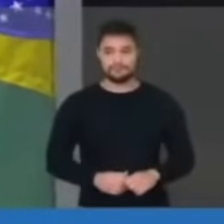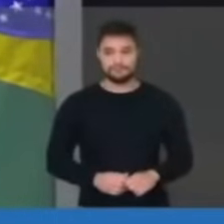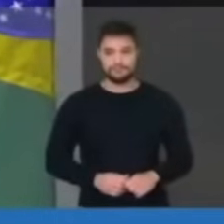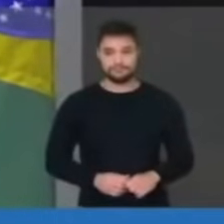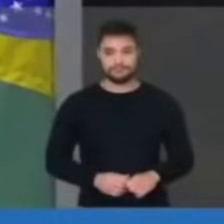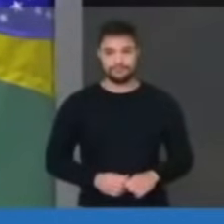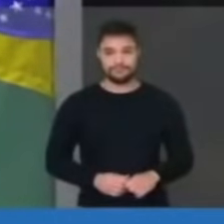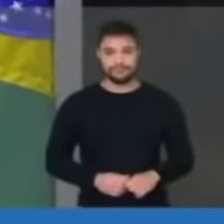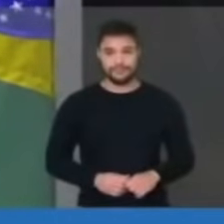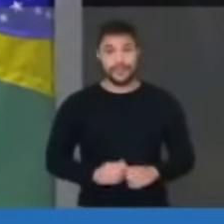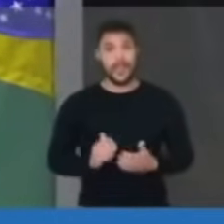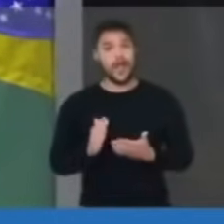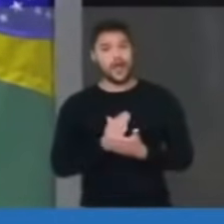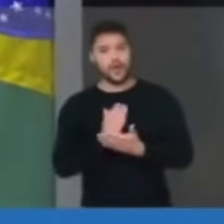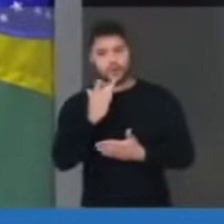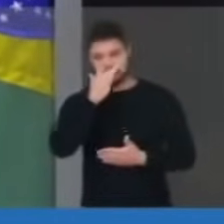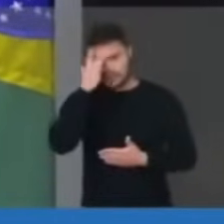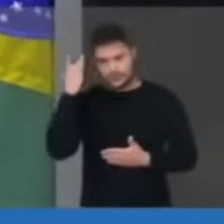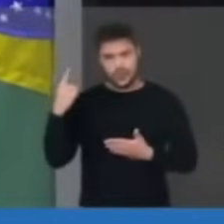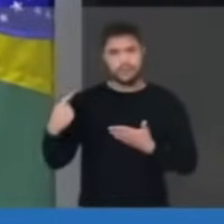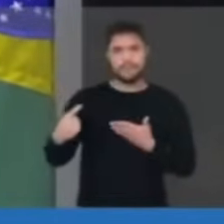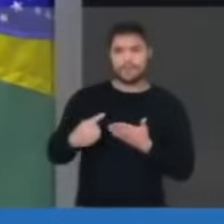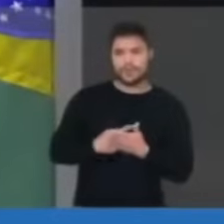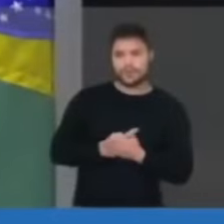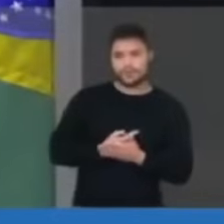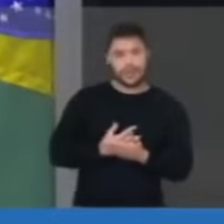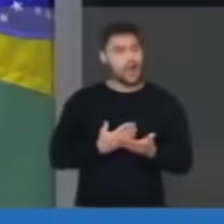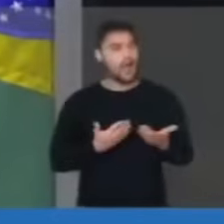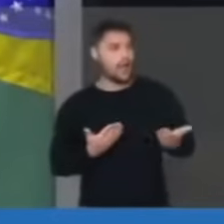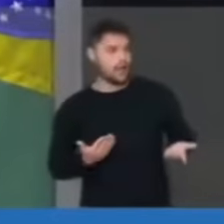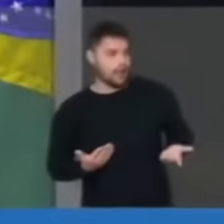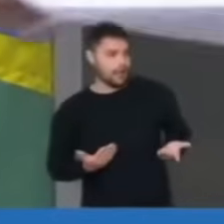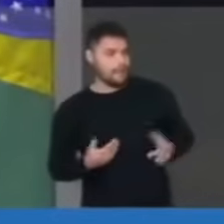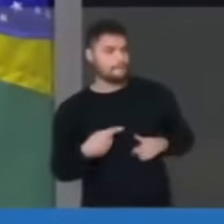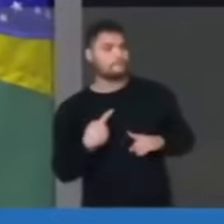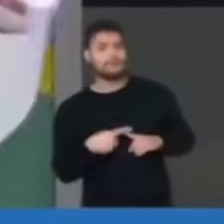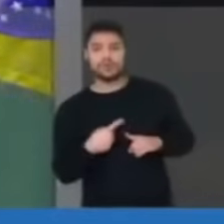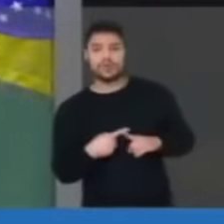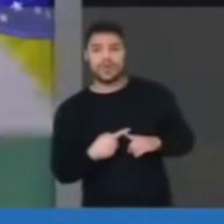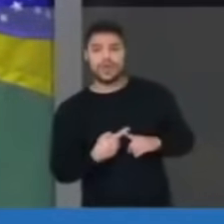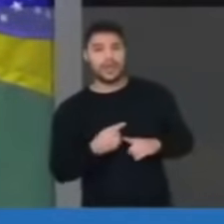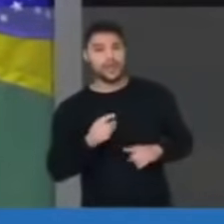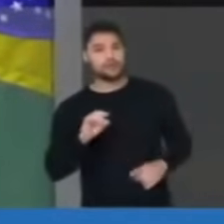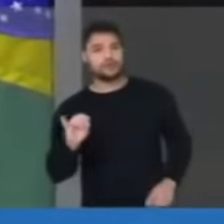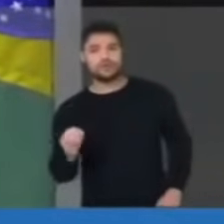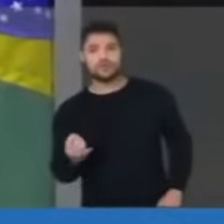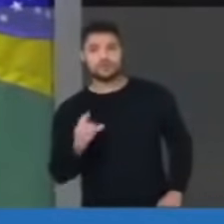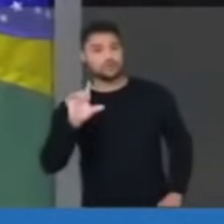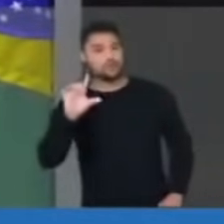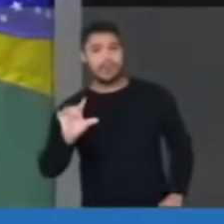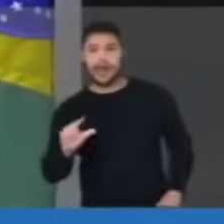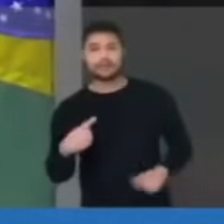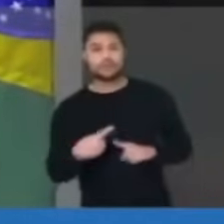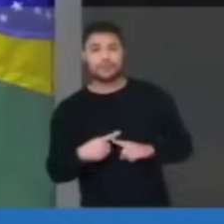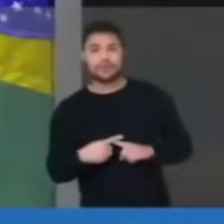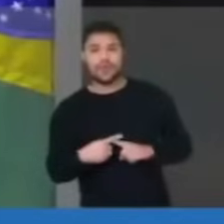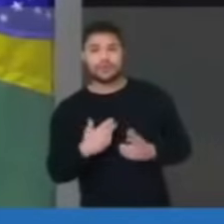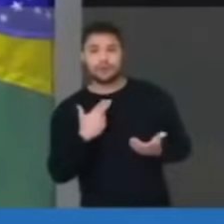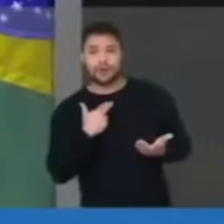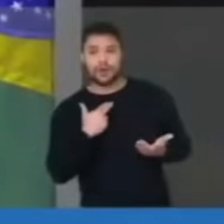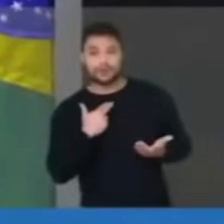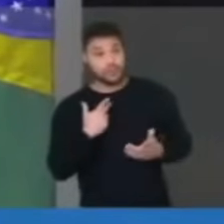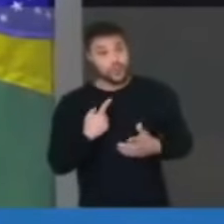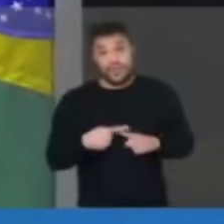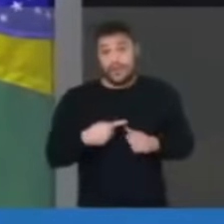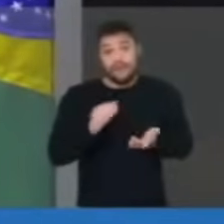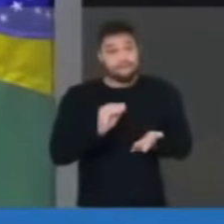E aí alguns me perguntam, mas Marcon, por que que não baixa a taxa de juros? Porque nós temos um